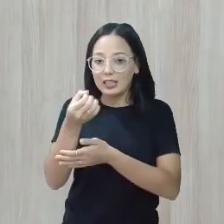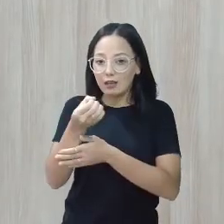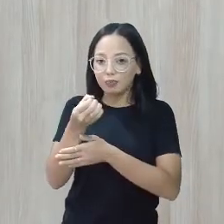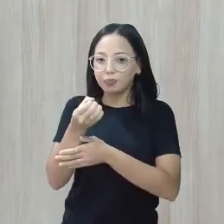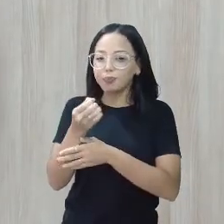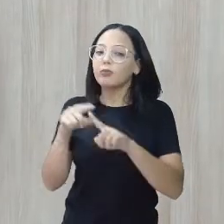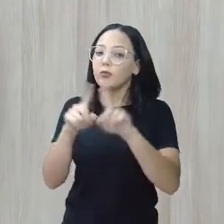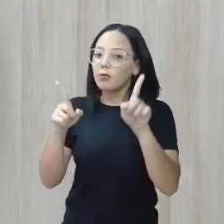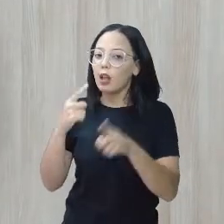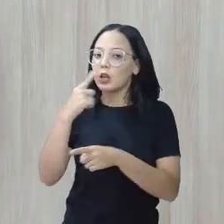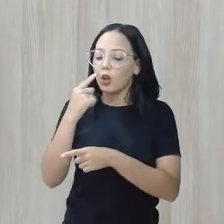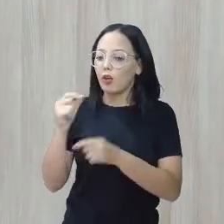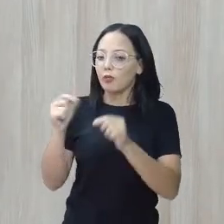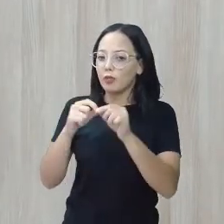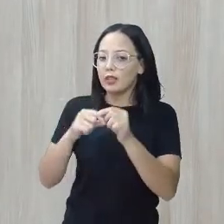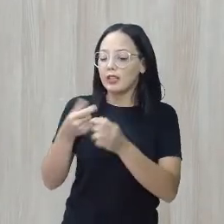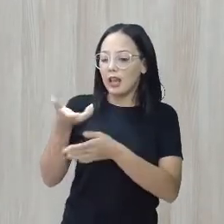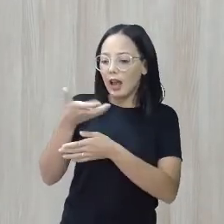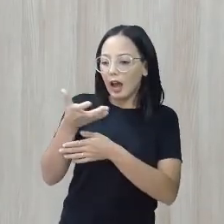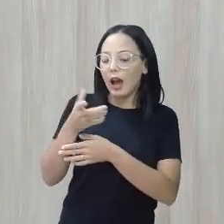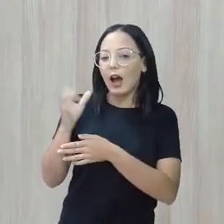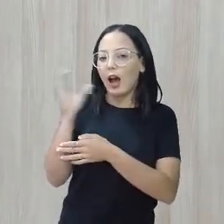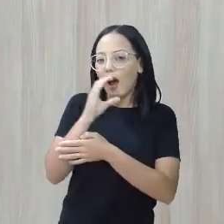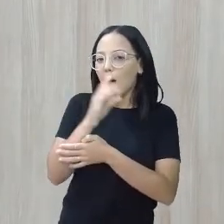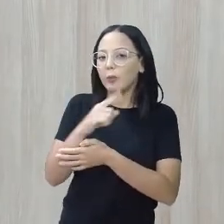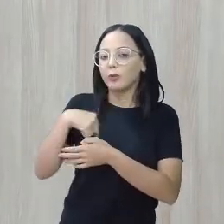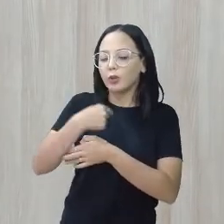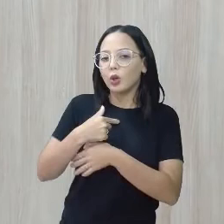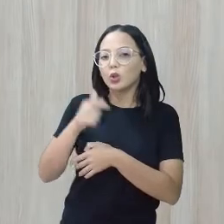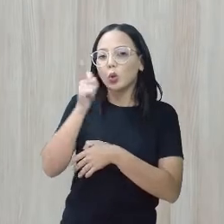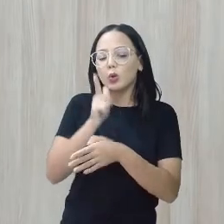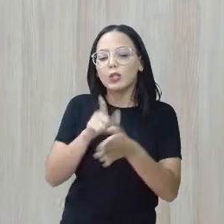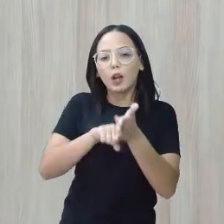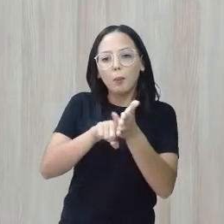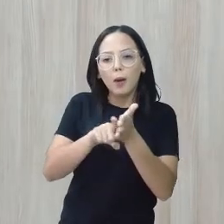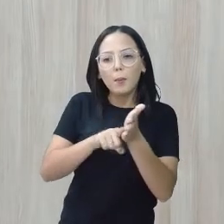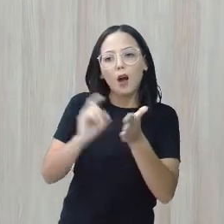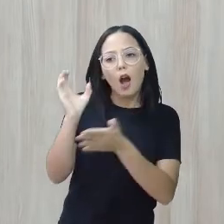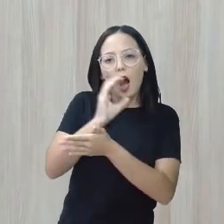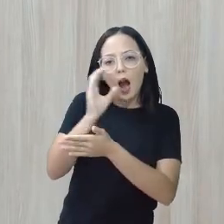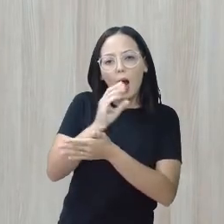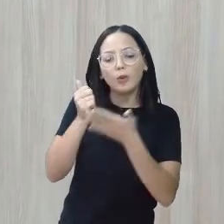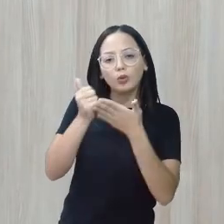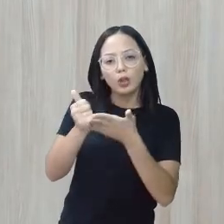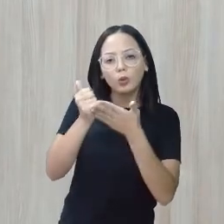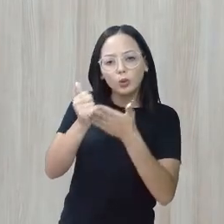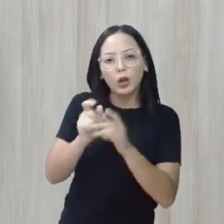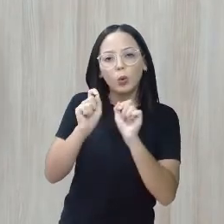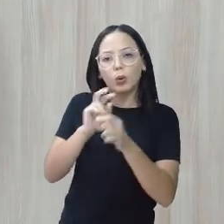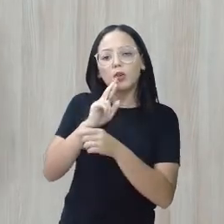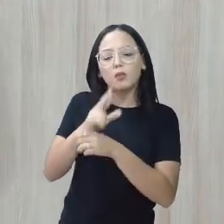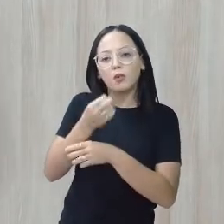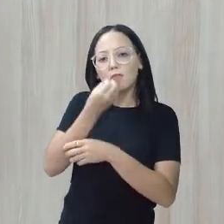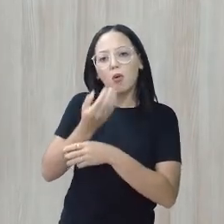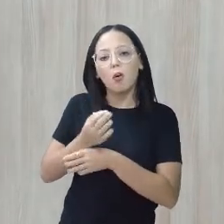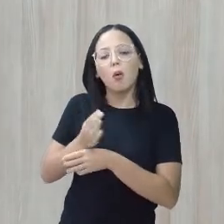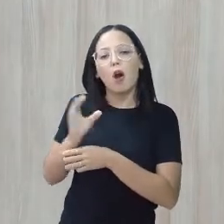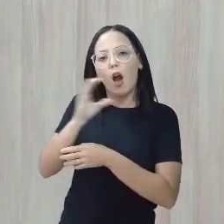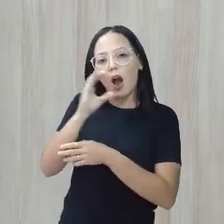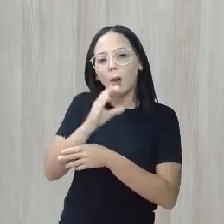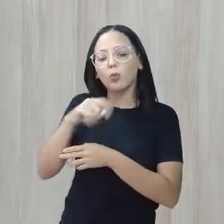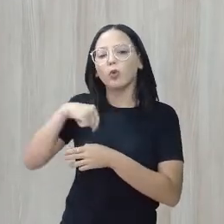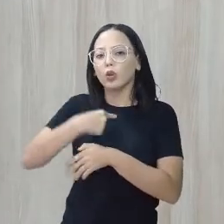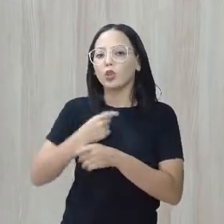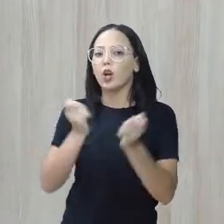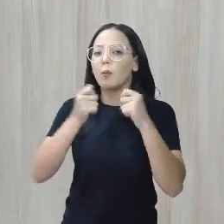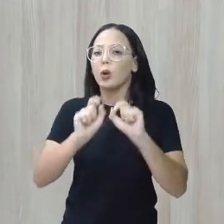para ganhar velocidade, até mesmo para que a gente consiga fazer uma pesquisa de maneira mais rápida, né, para ajudar com que esse resultado saia mais rápido, a gente